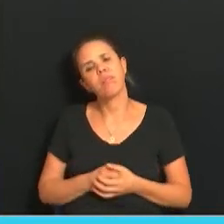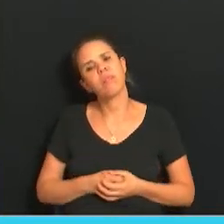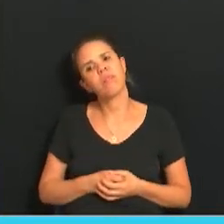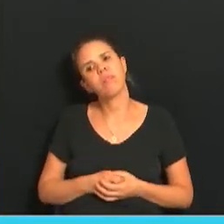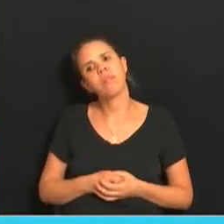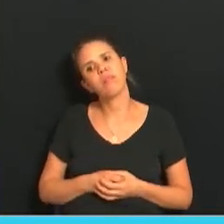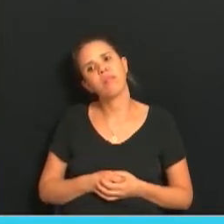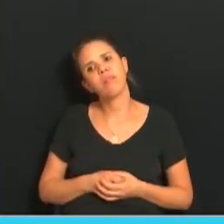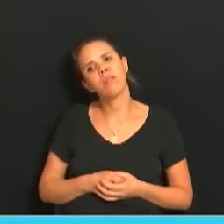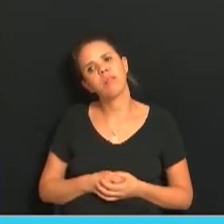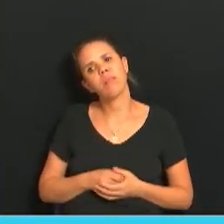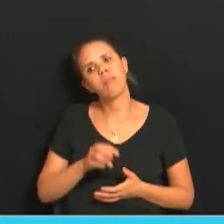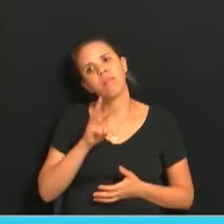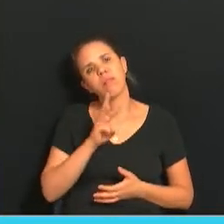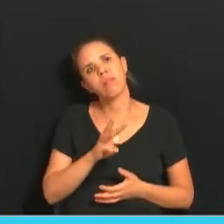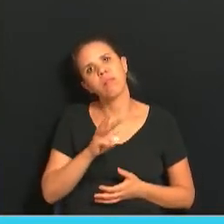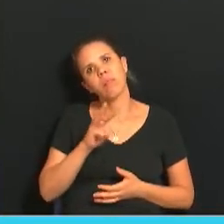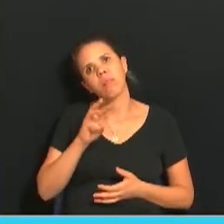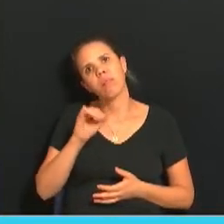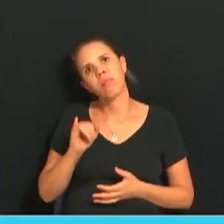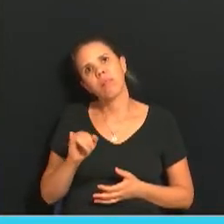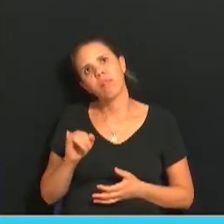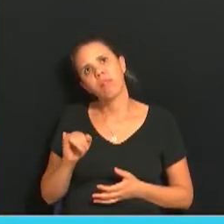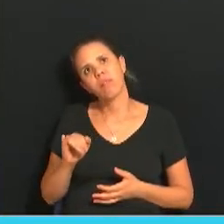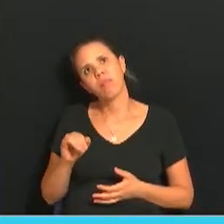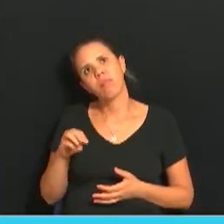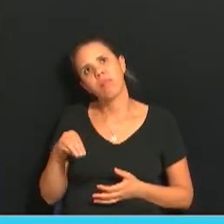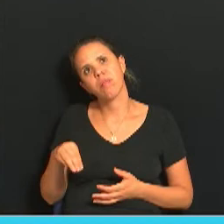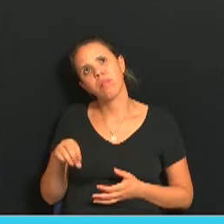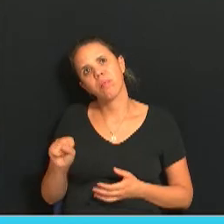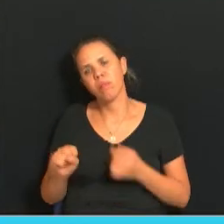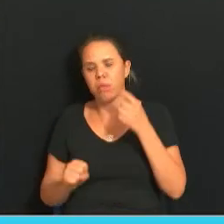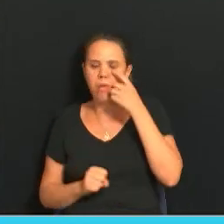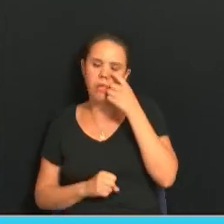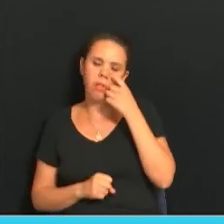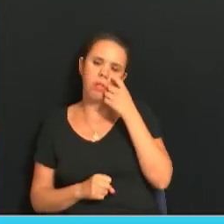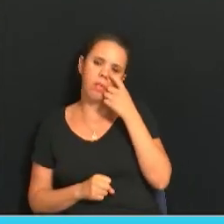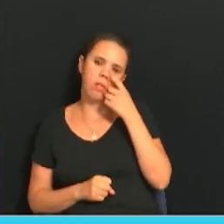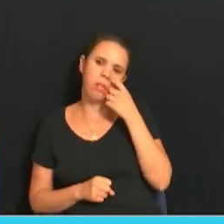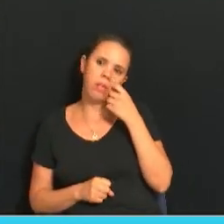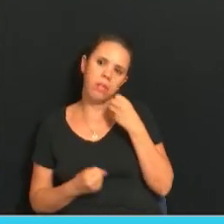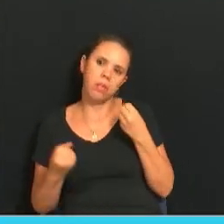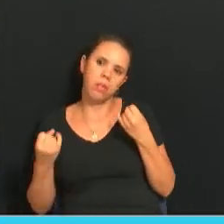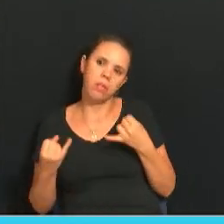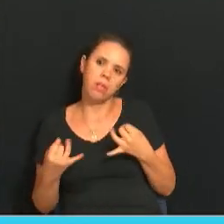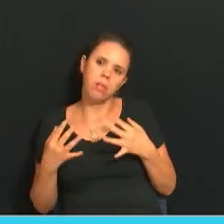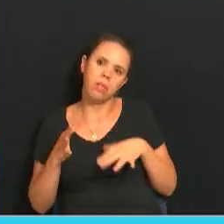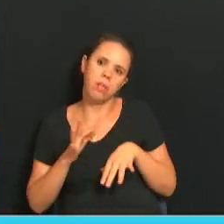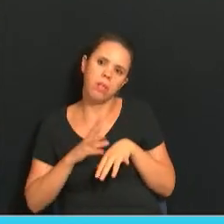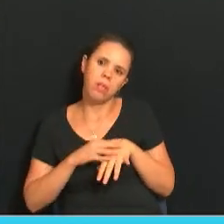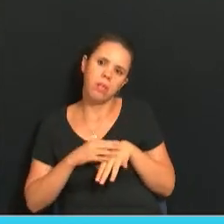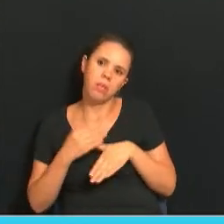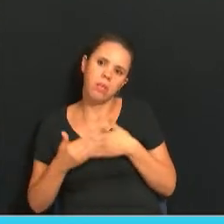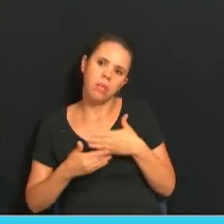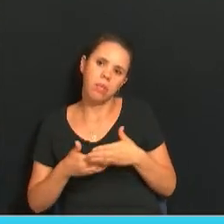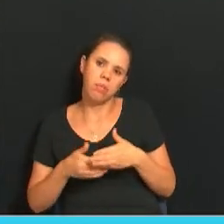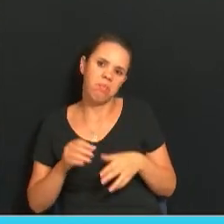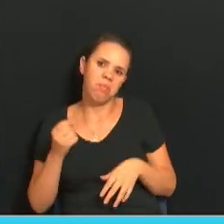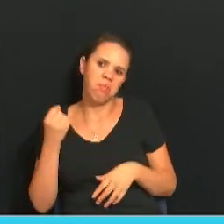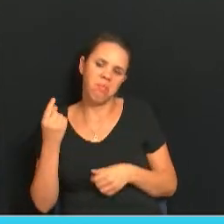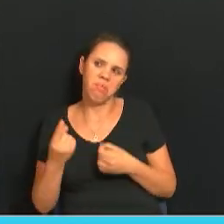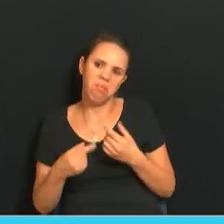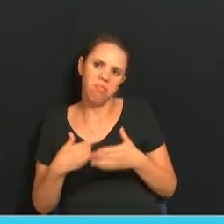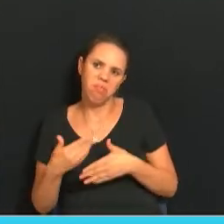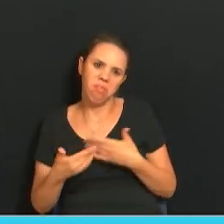com W-I-L-M-S, Wilms, que foi quem descreveu a doença. É um tumor frequente, razoavelmente frequente